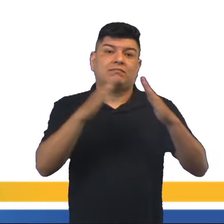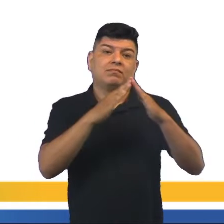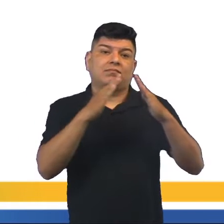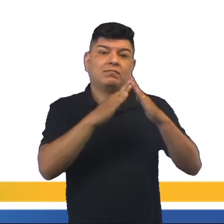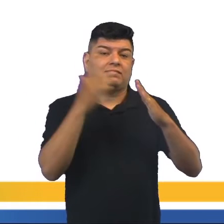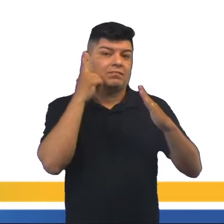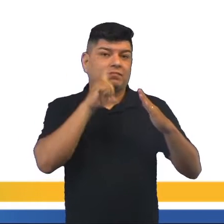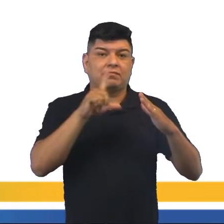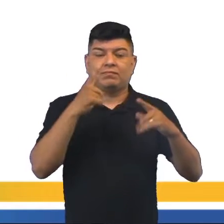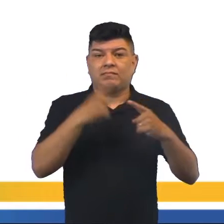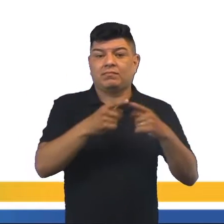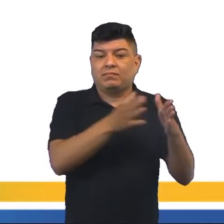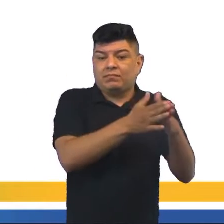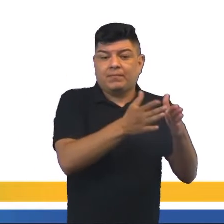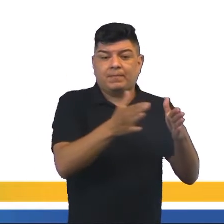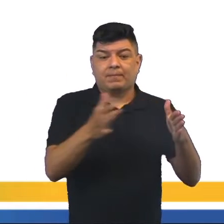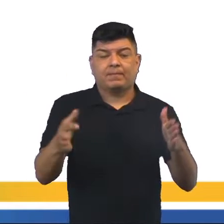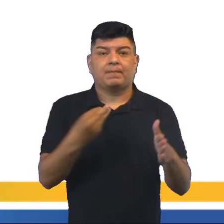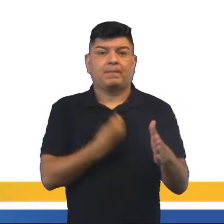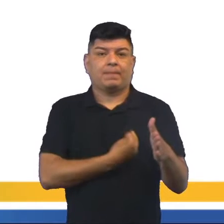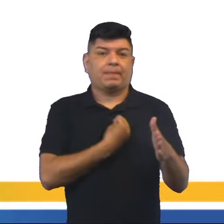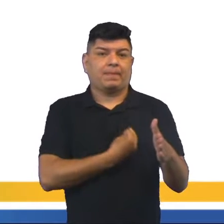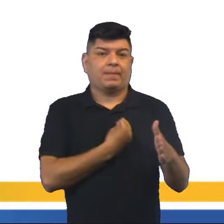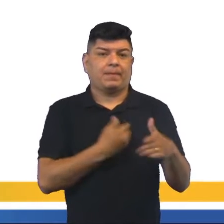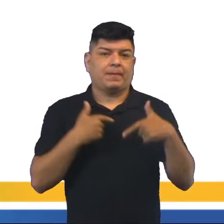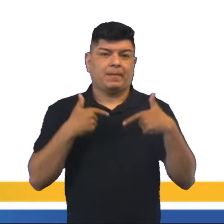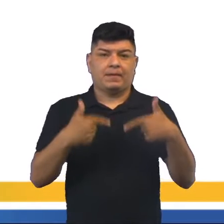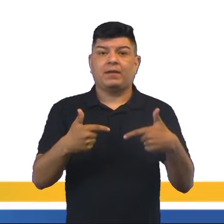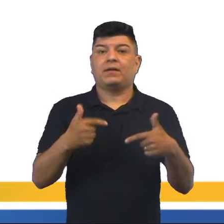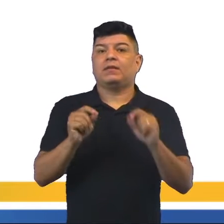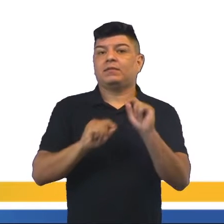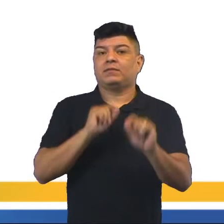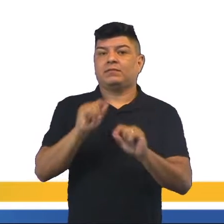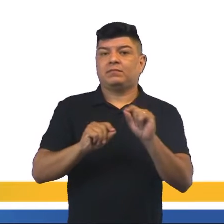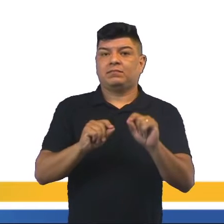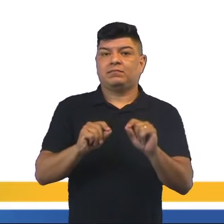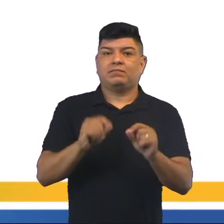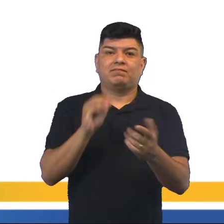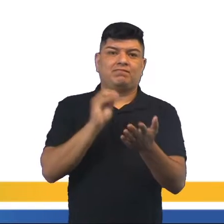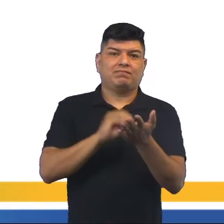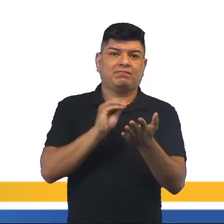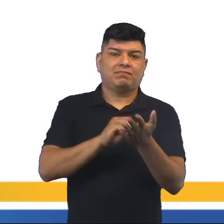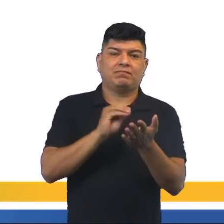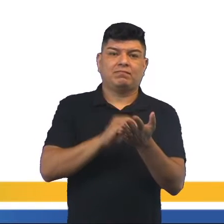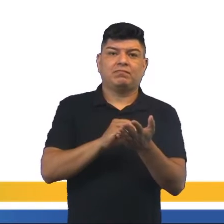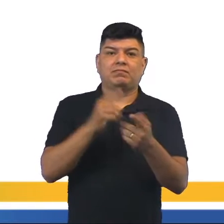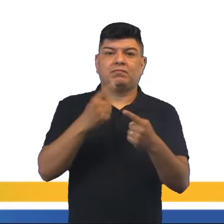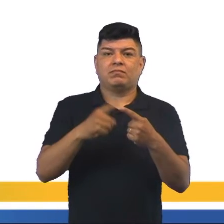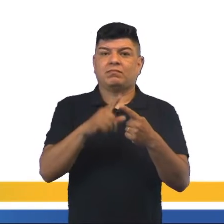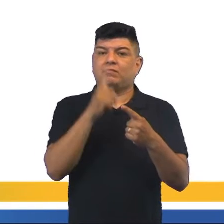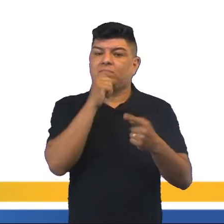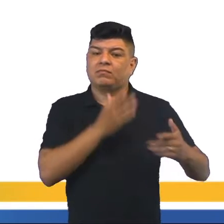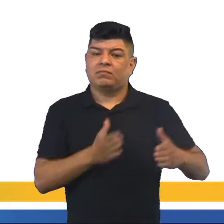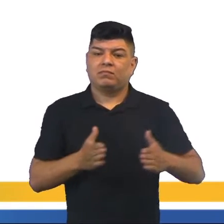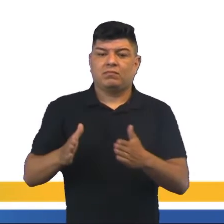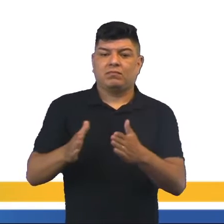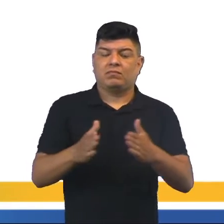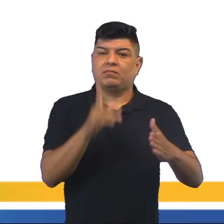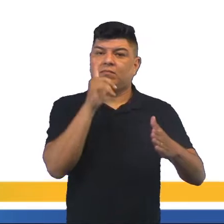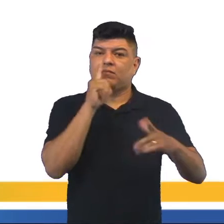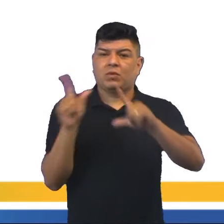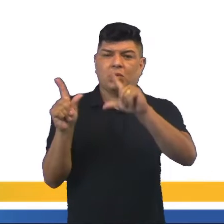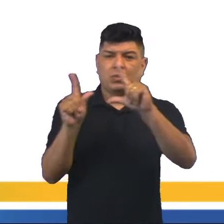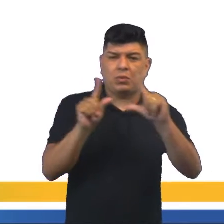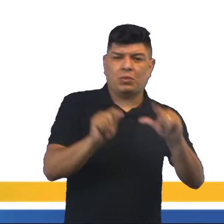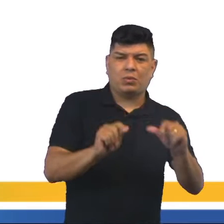consegue chegar. Nesse período agora que nós estamos enfrentando, que é o famoso período da estiagem, onde o nível do rio baixa bastante,